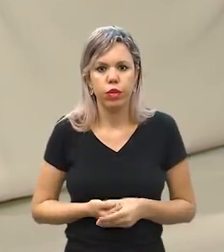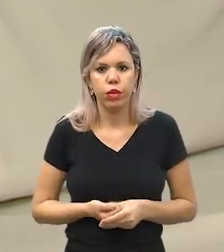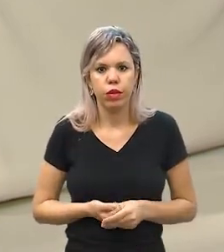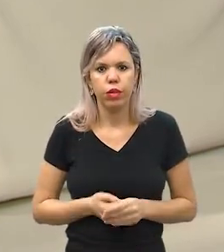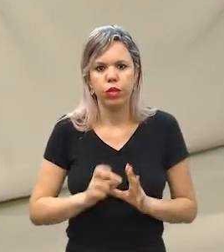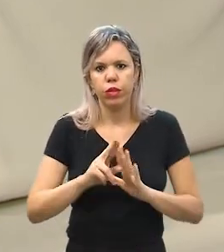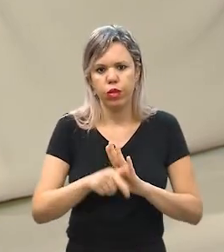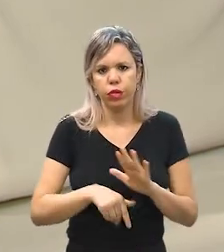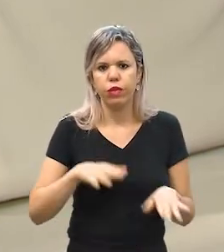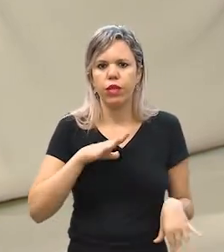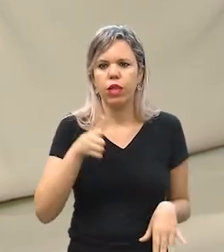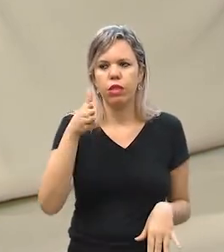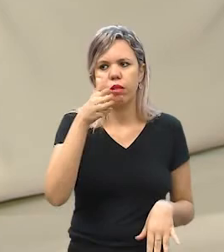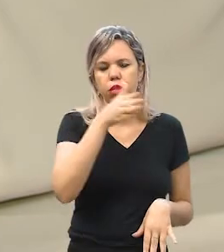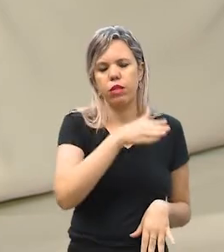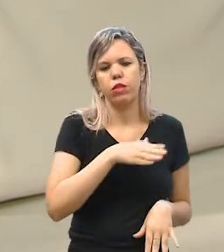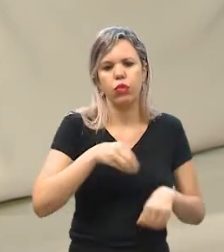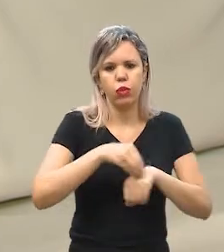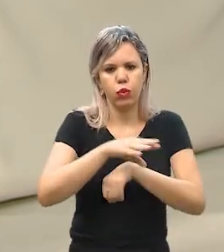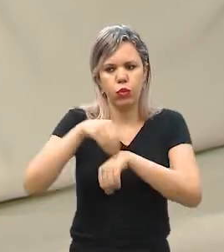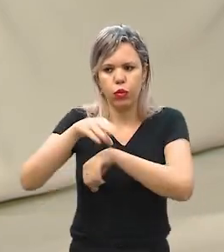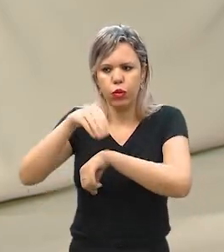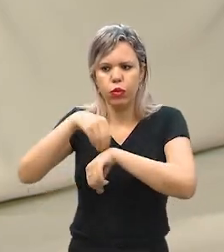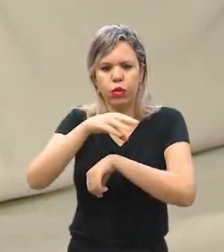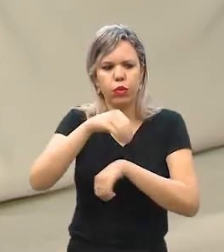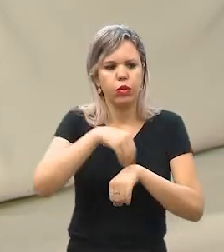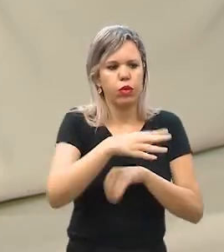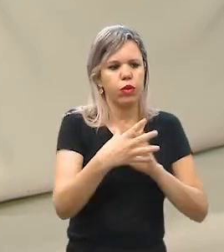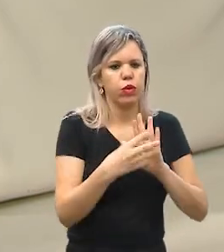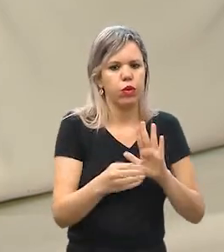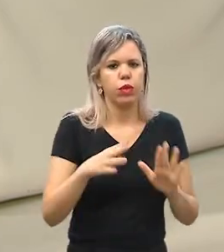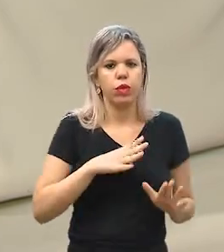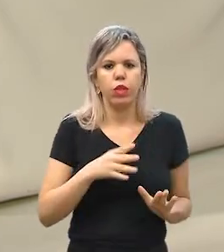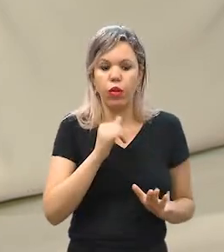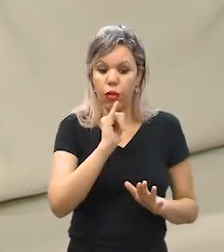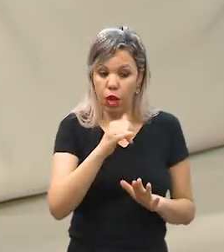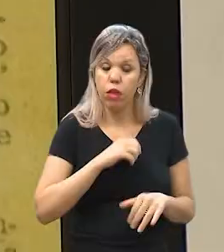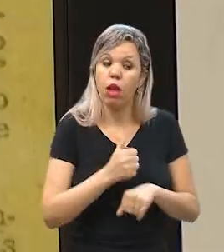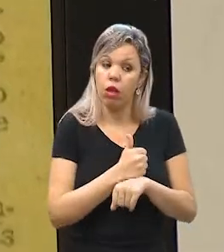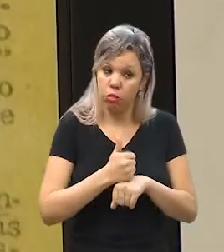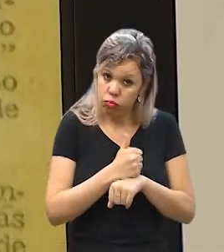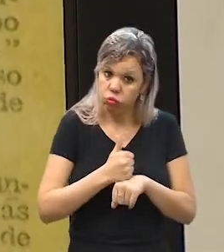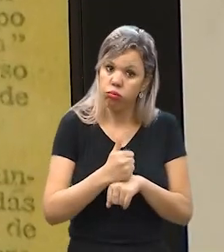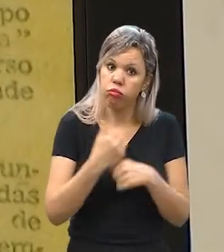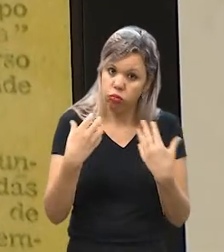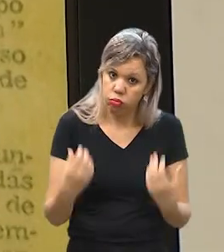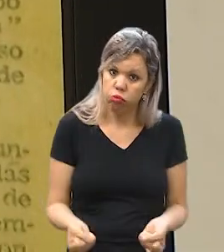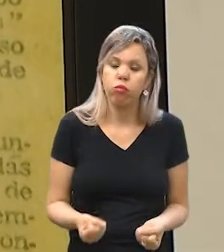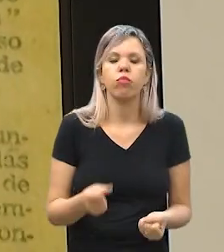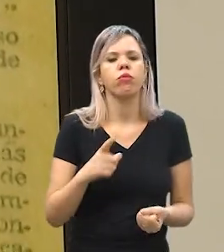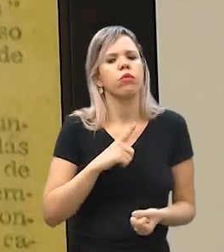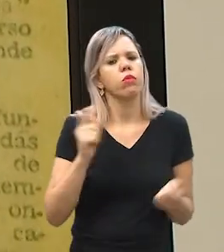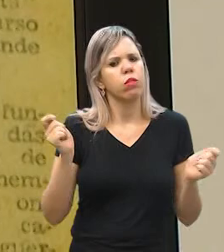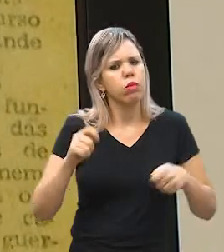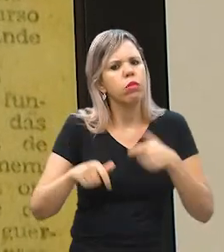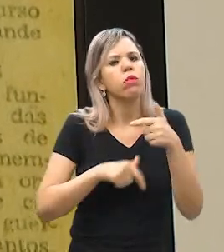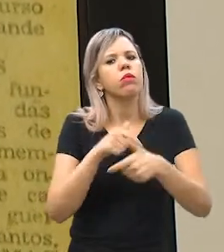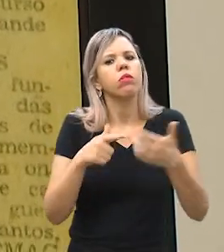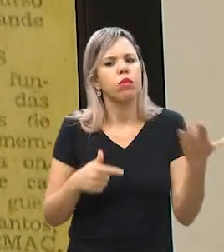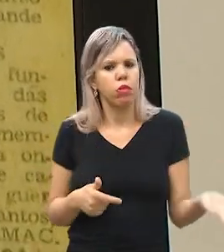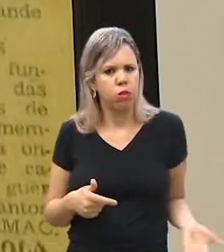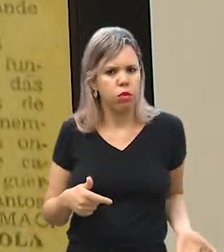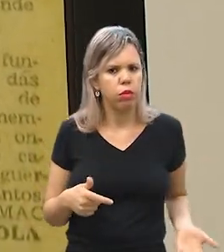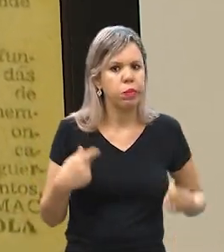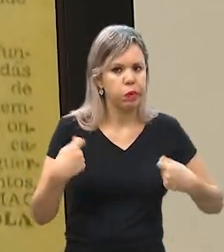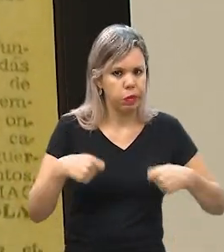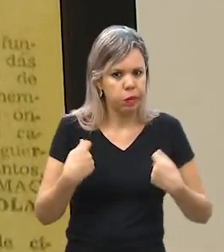em várias cidades, né? Ela trouxe isso em várias cidades, dizendo assim, olha, tem uma categoria que trabalha e